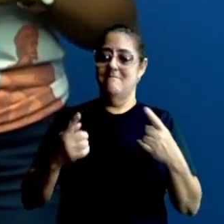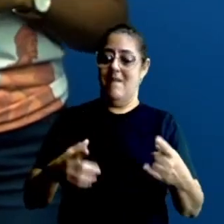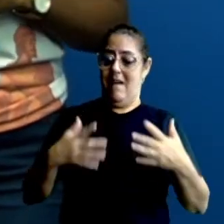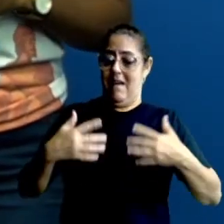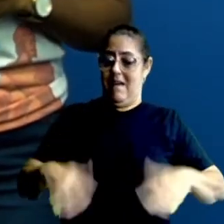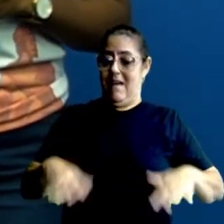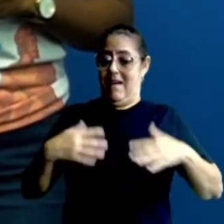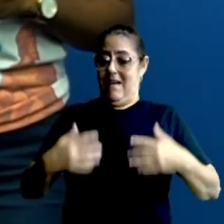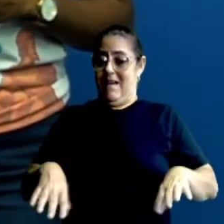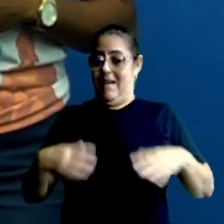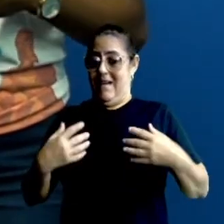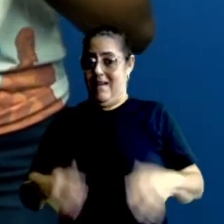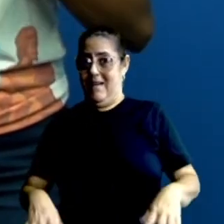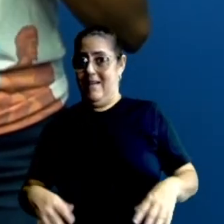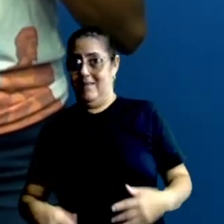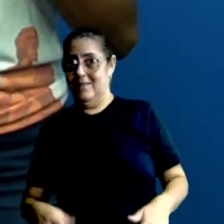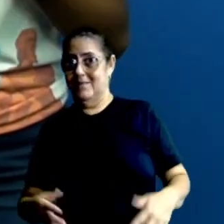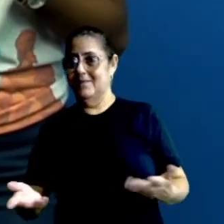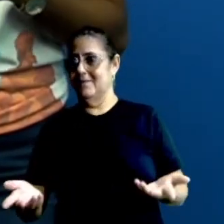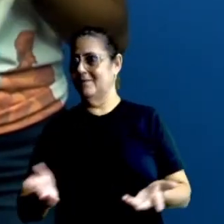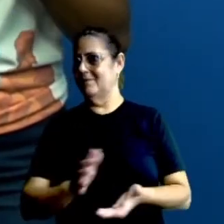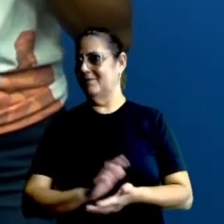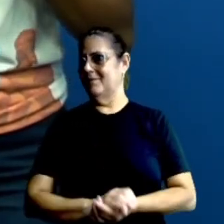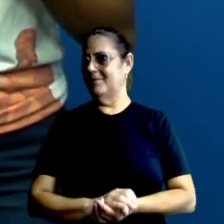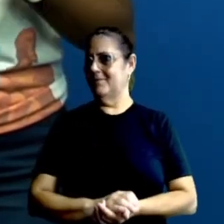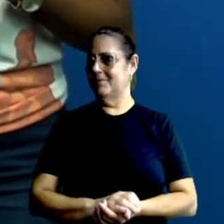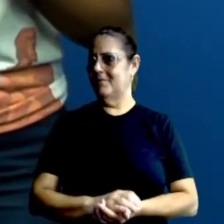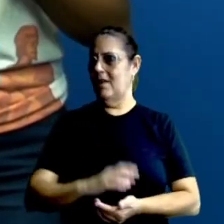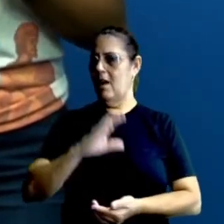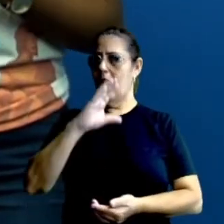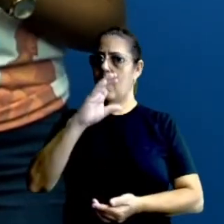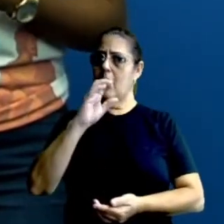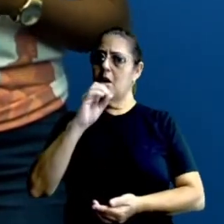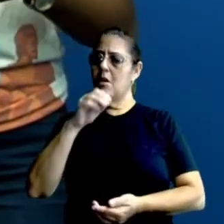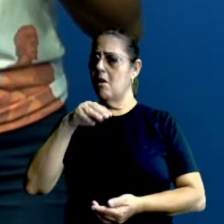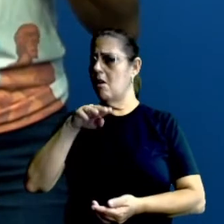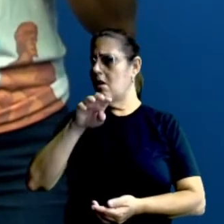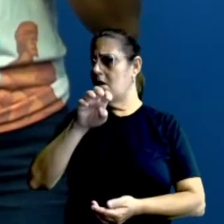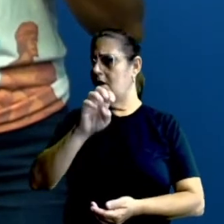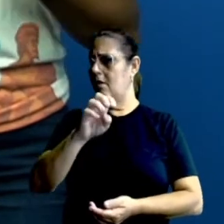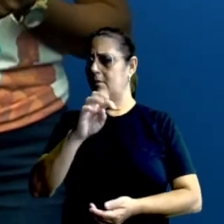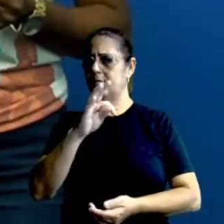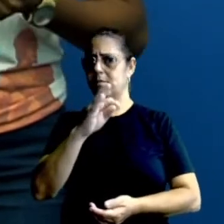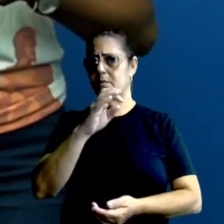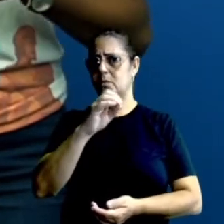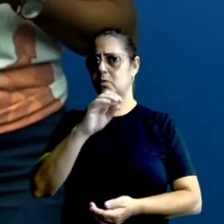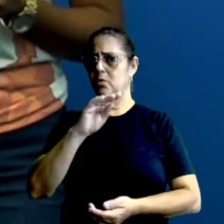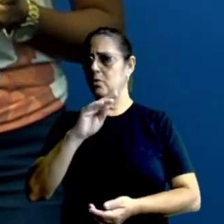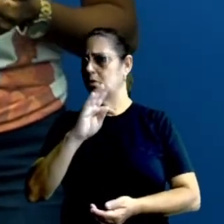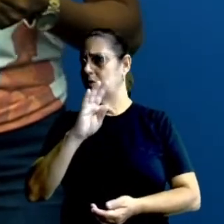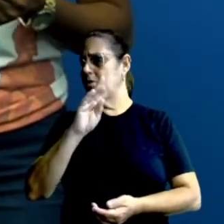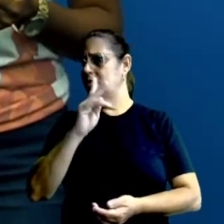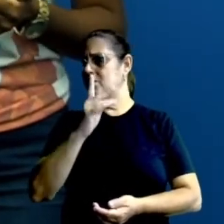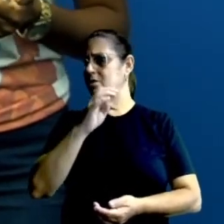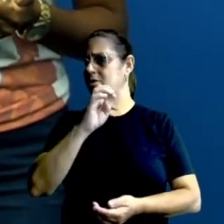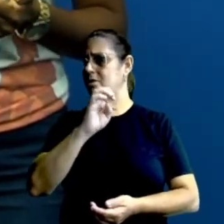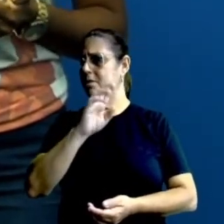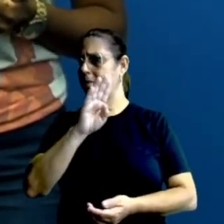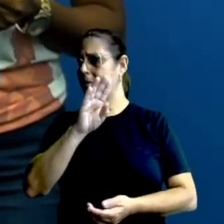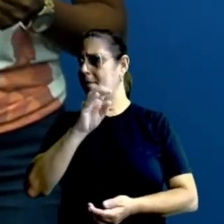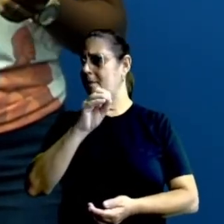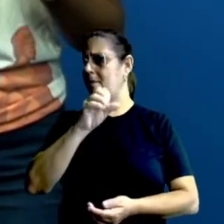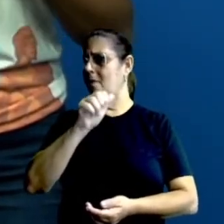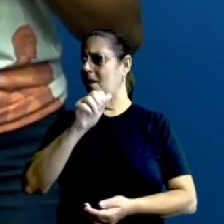essa expressão dessa forma então eu de bordo please Run to the board